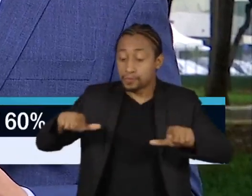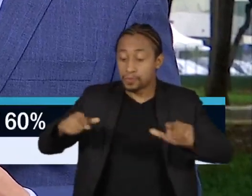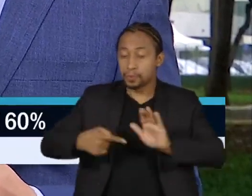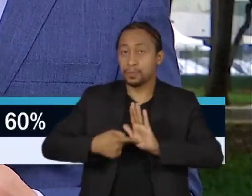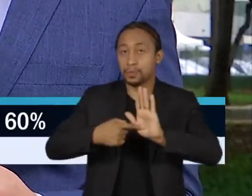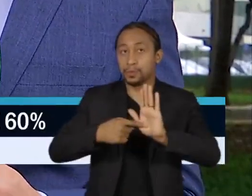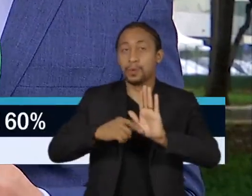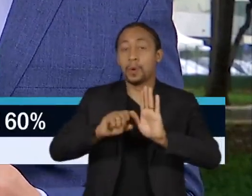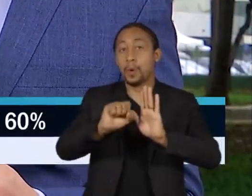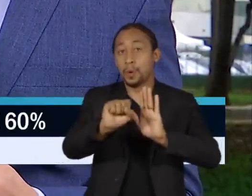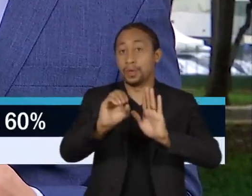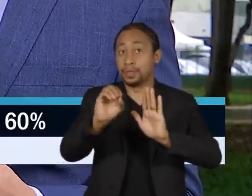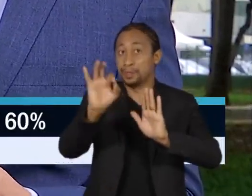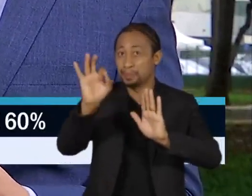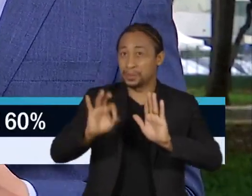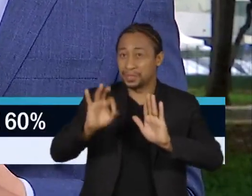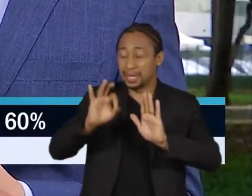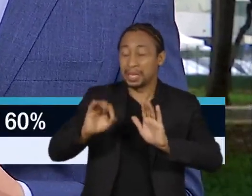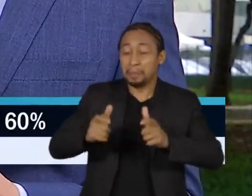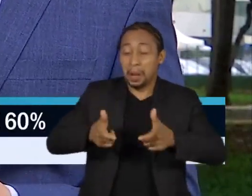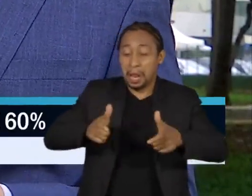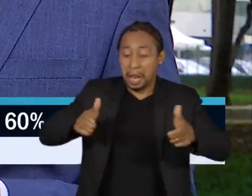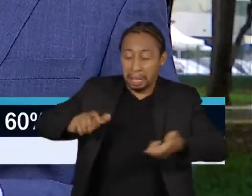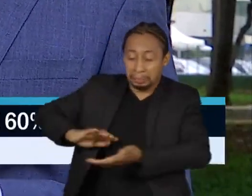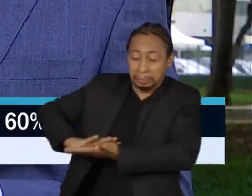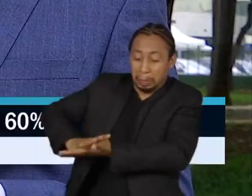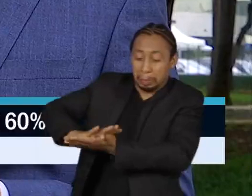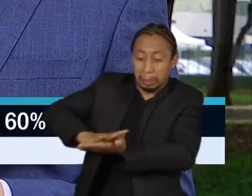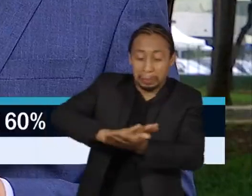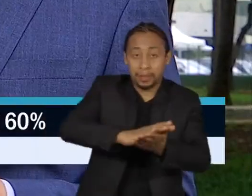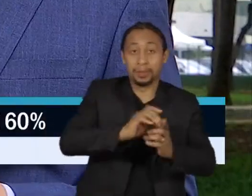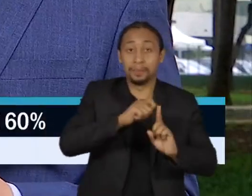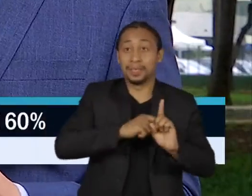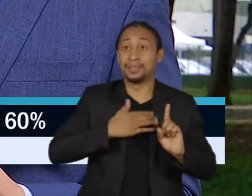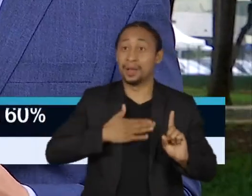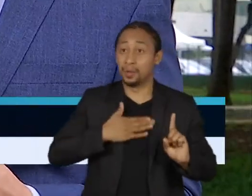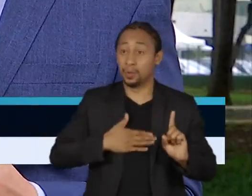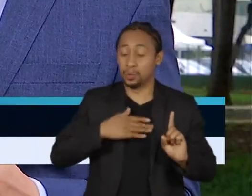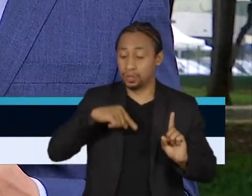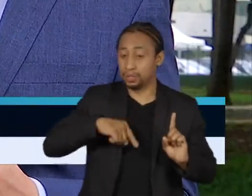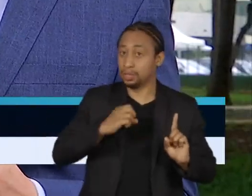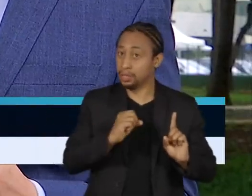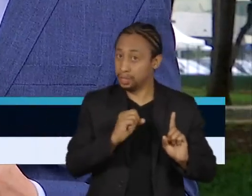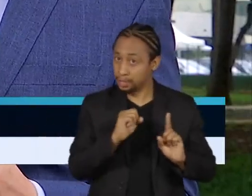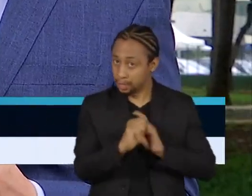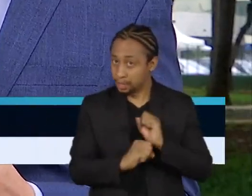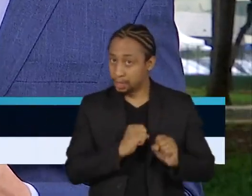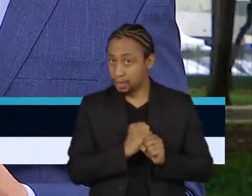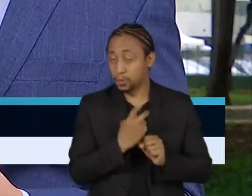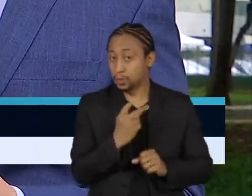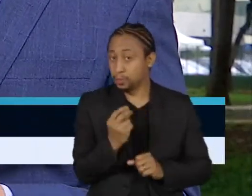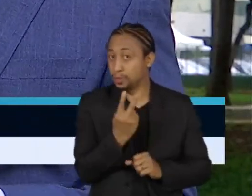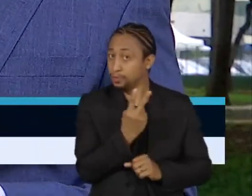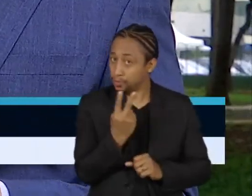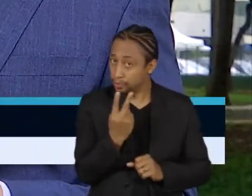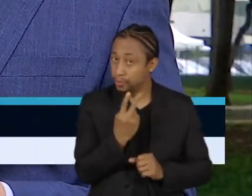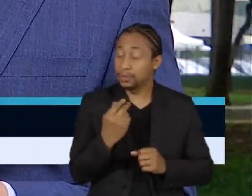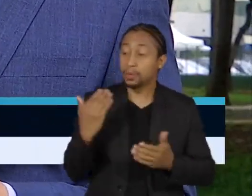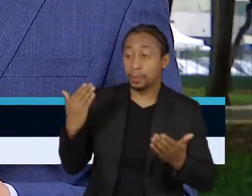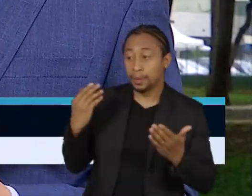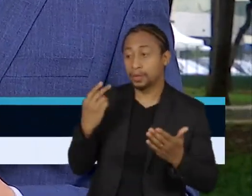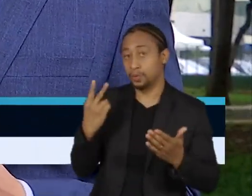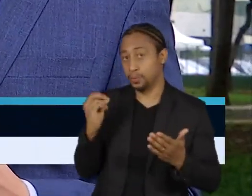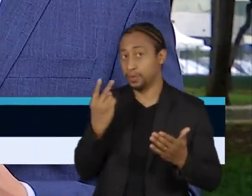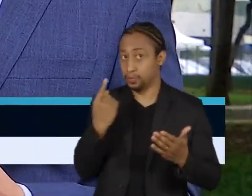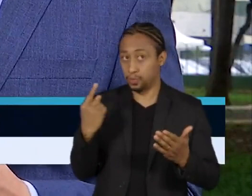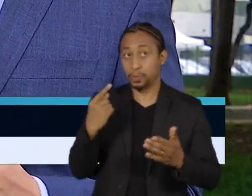de 80% da área desmatada em agosto deste ano em comparação com o mesmo período do ano passado. O Pará